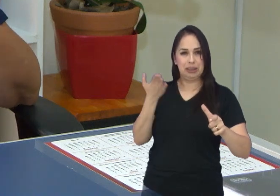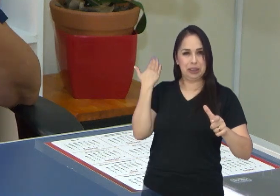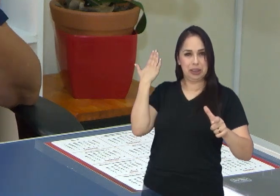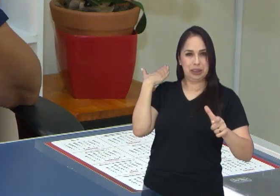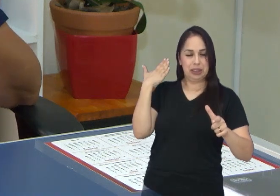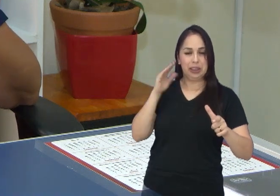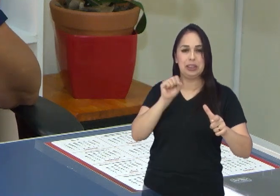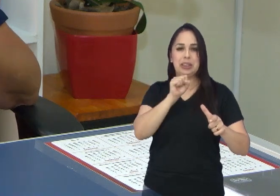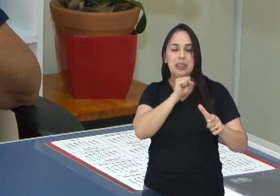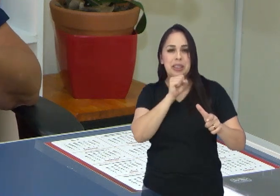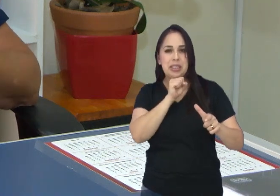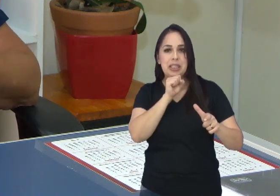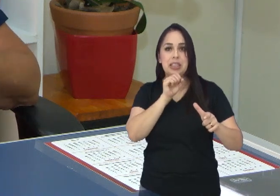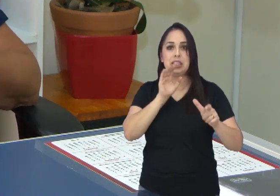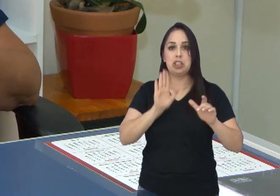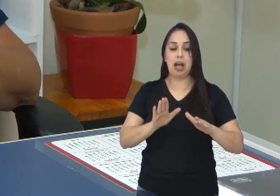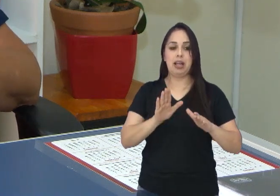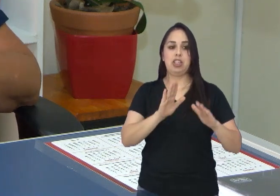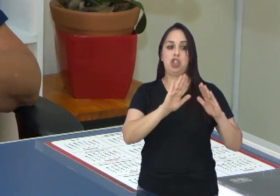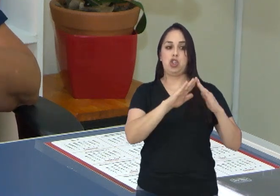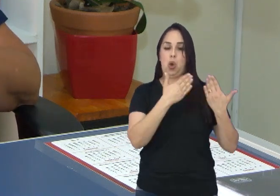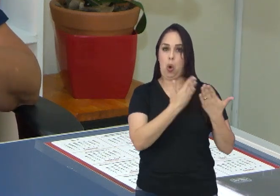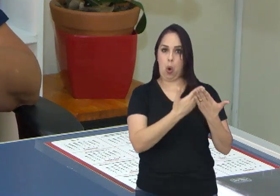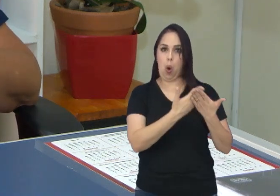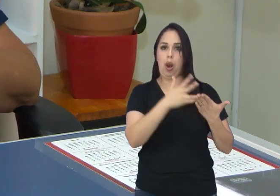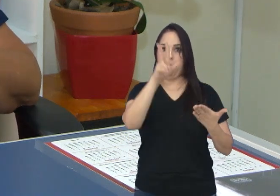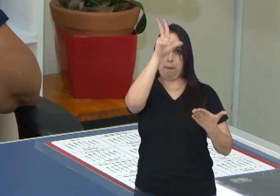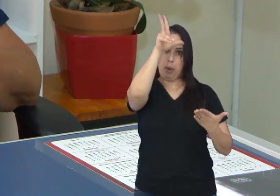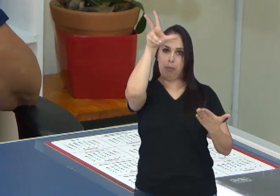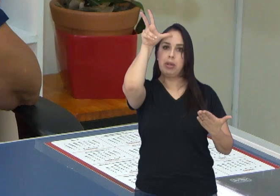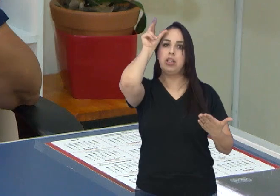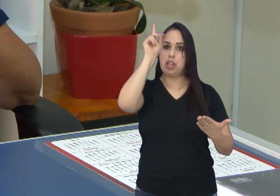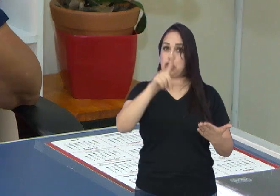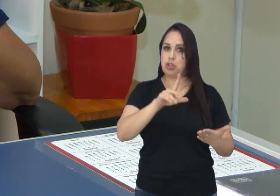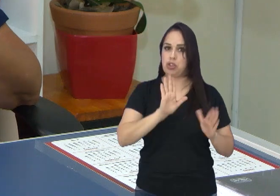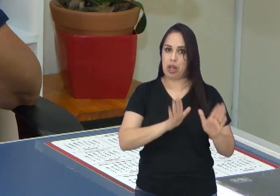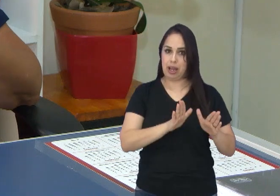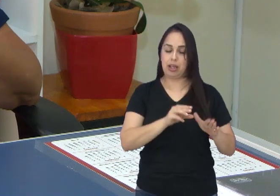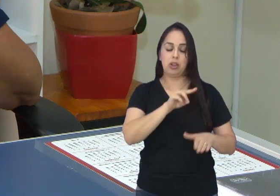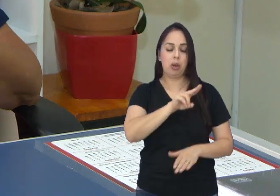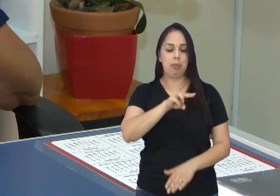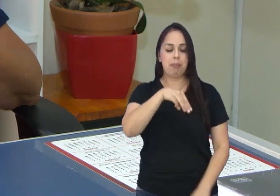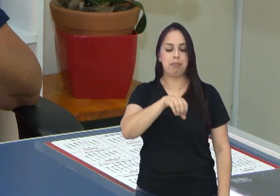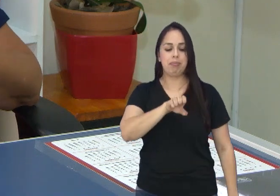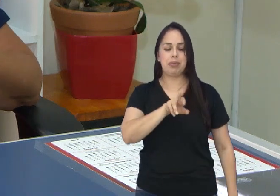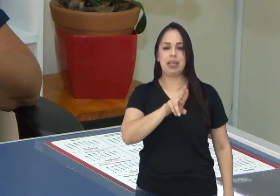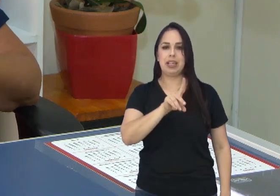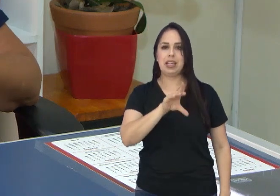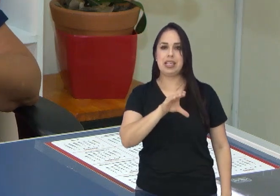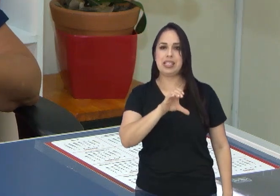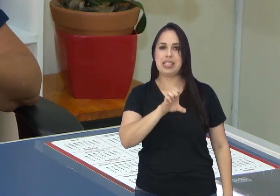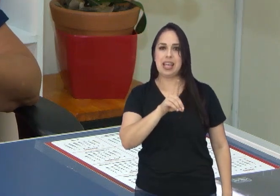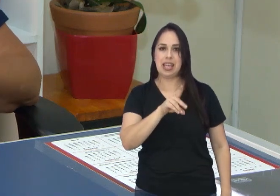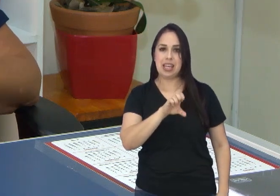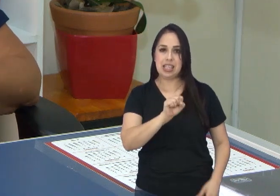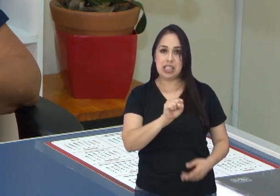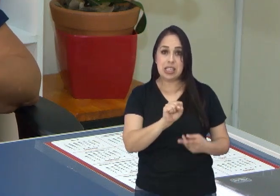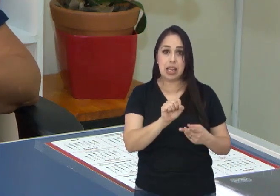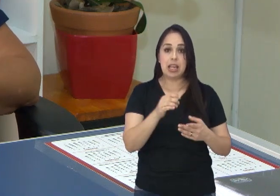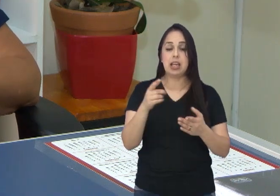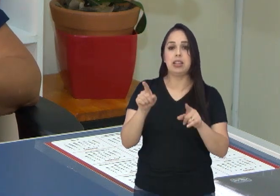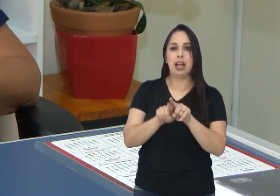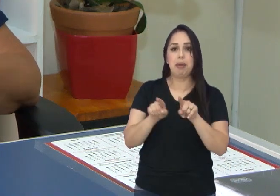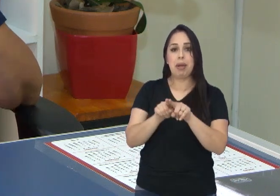Já tinha a escola da prefeitura, Mercedes Carnevale, e o Vera Macedo estava vindo para